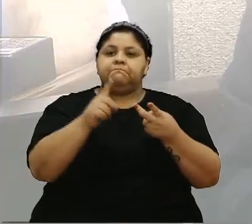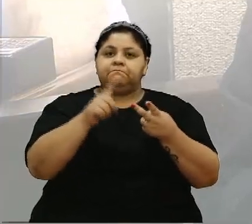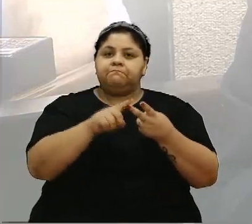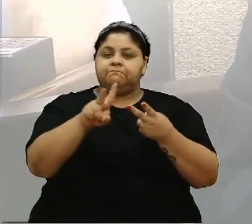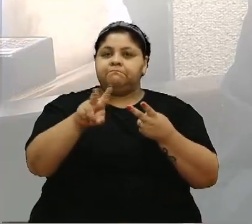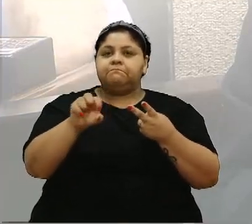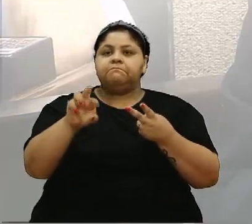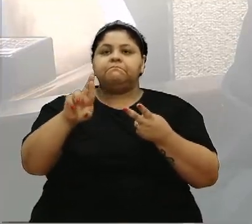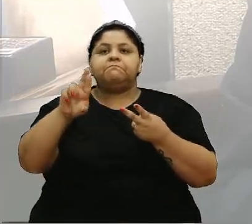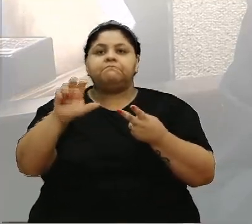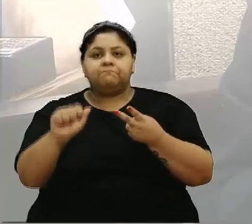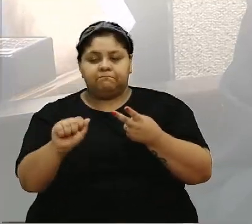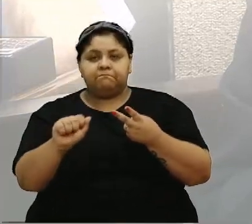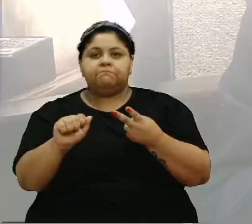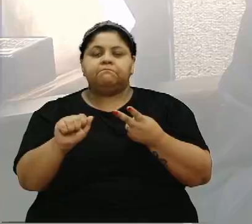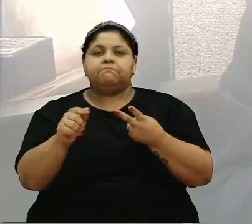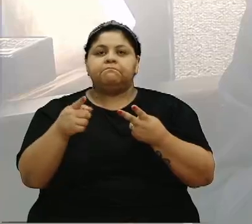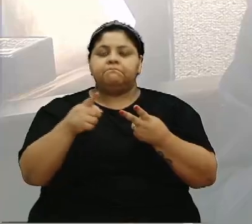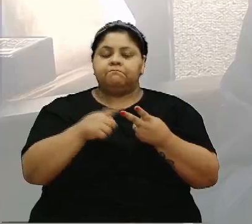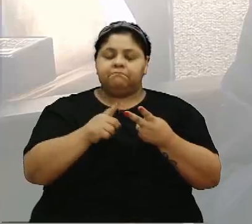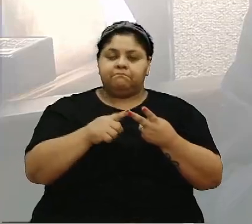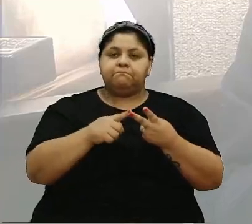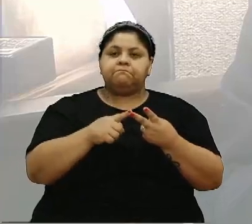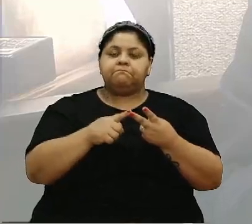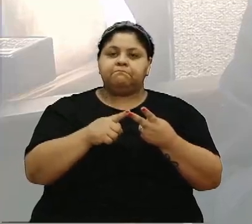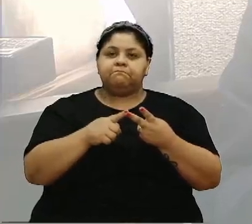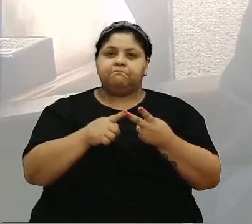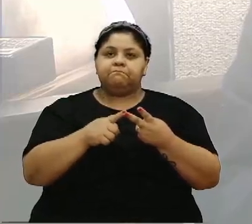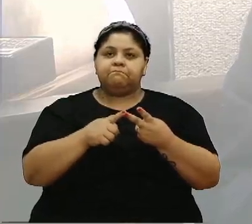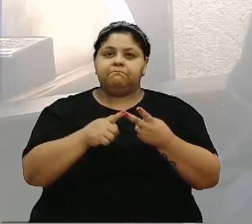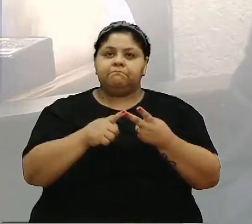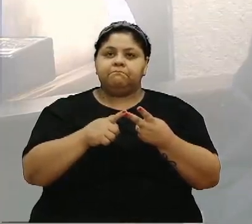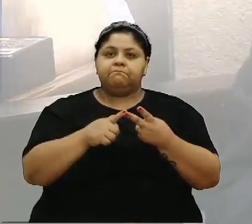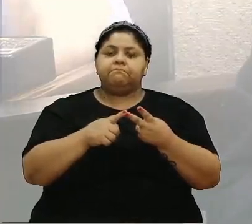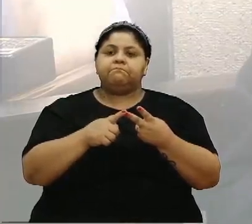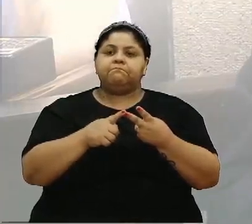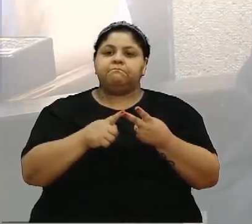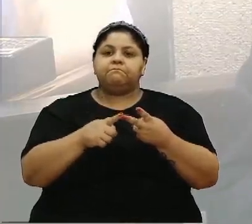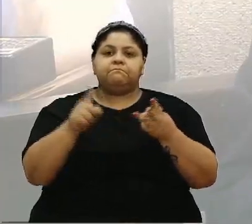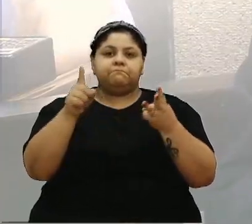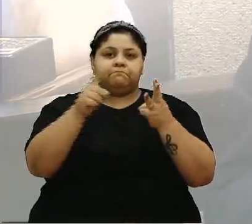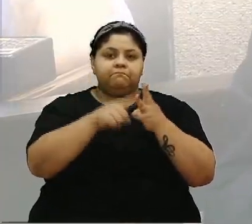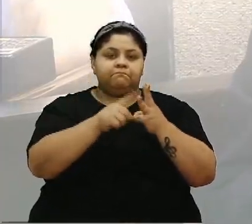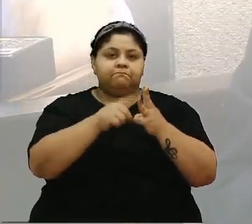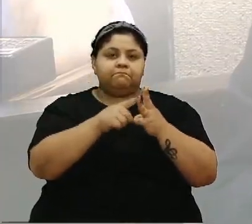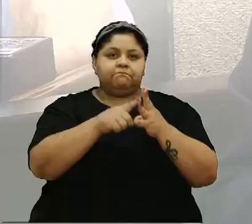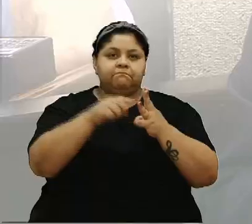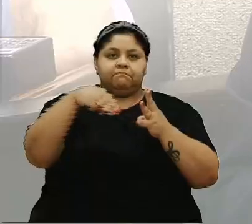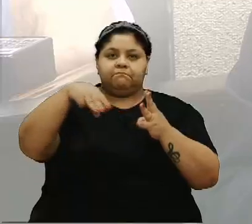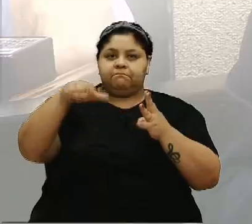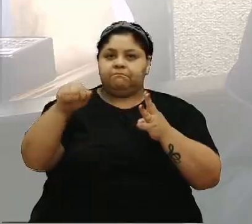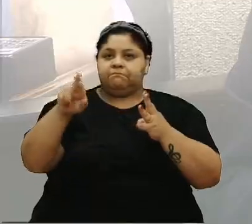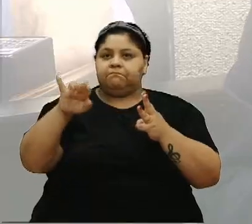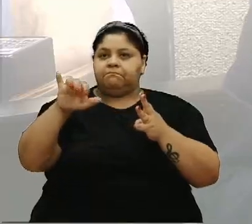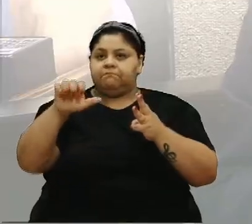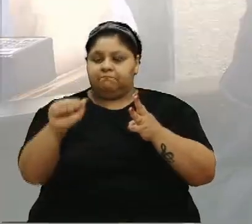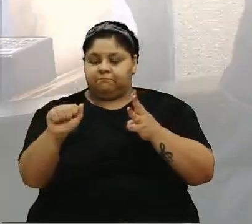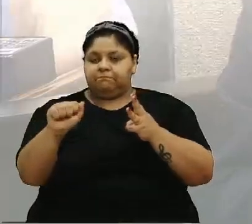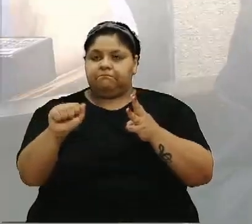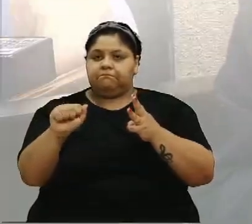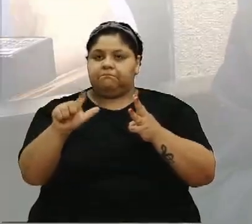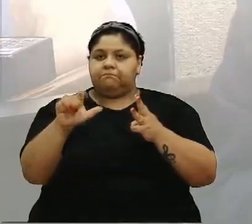Vera Lúcia Juncker Marçom, auxiliar administrativa; e também a filha Maria Alice Juncker de